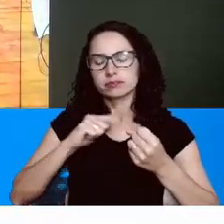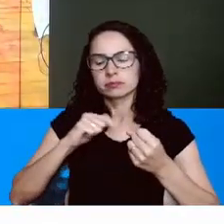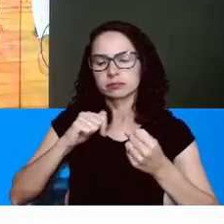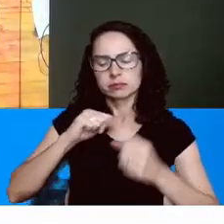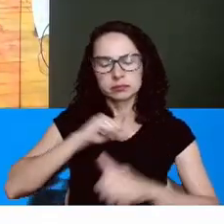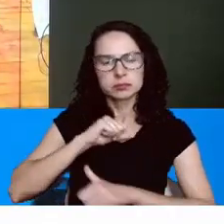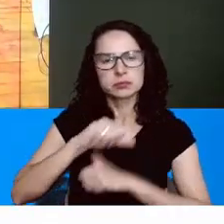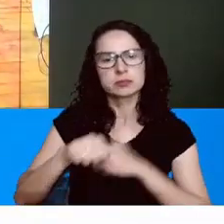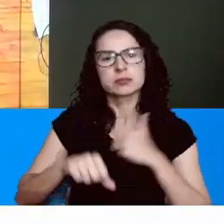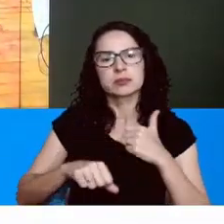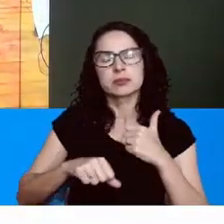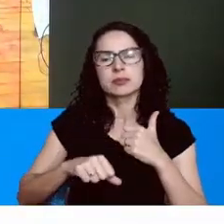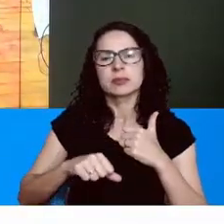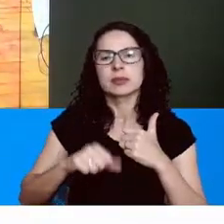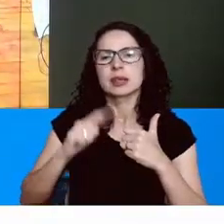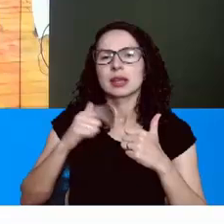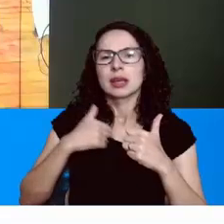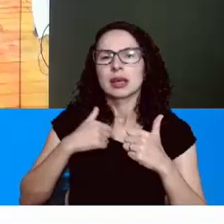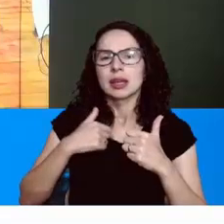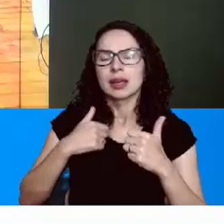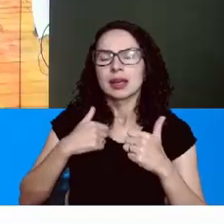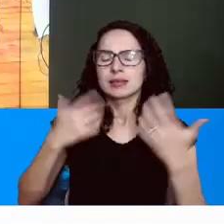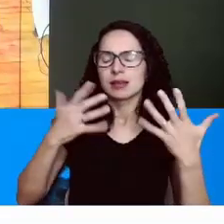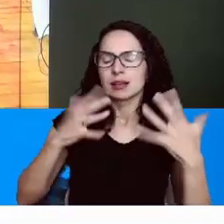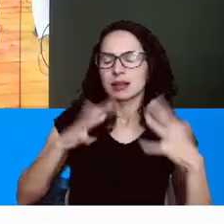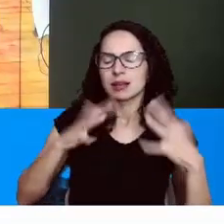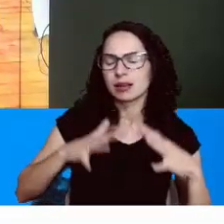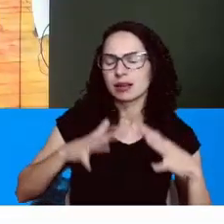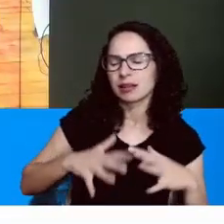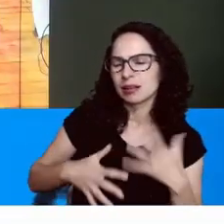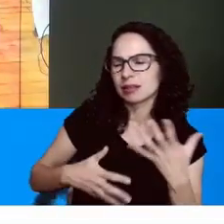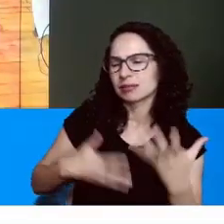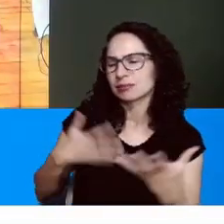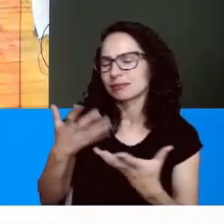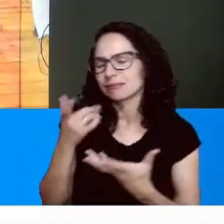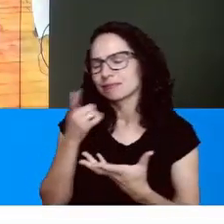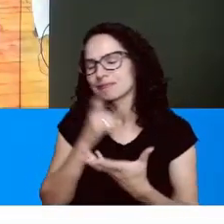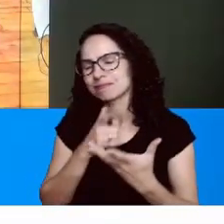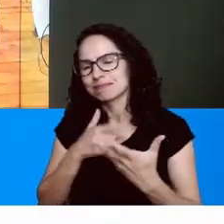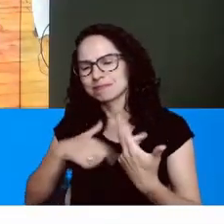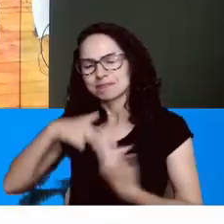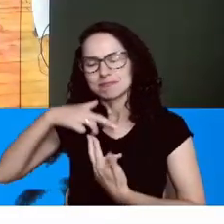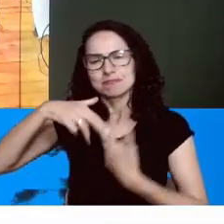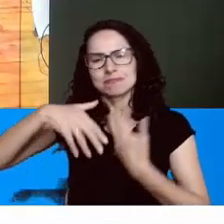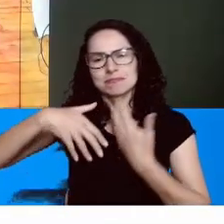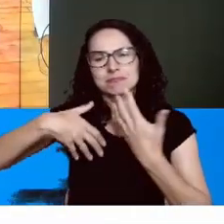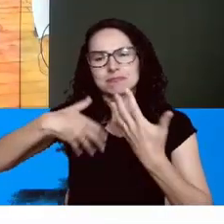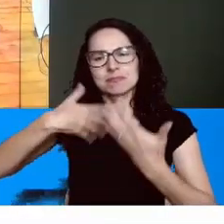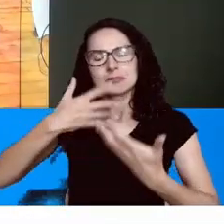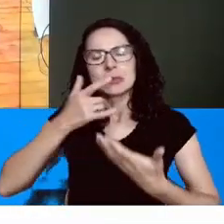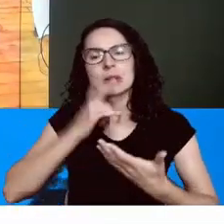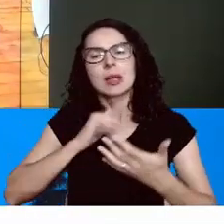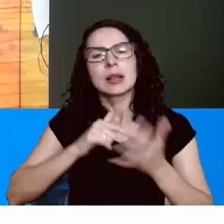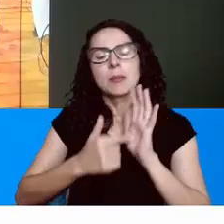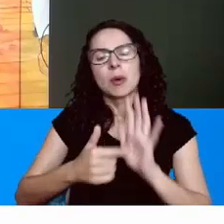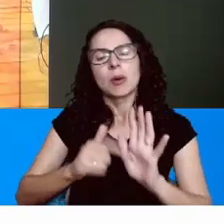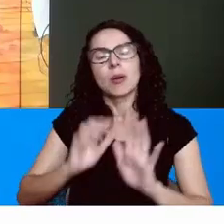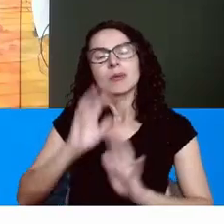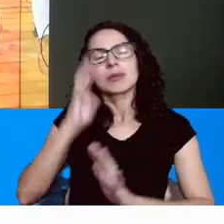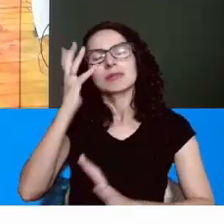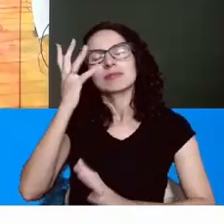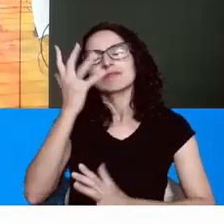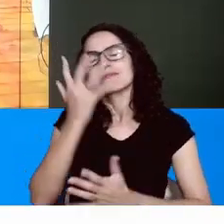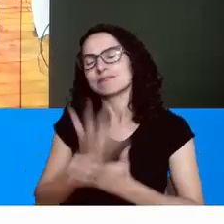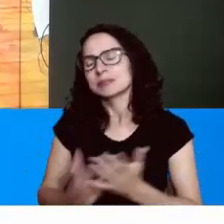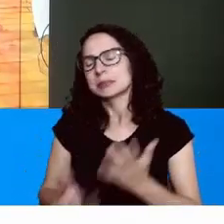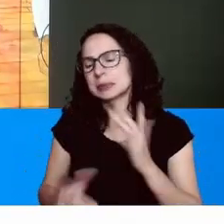Em um ciclo de destruição e reconstrução, ele revela o preço pago por suas escolhas